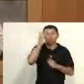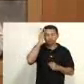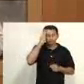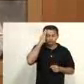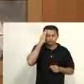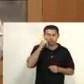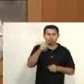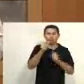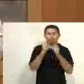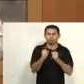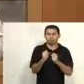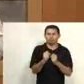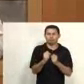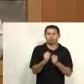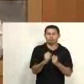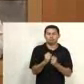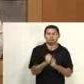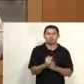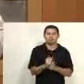definir